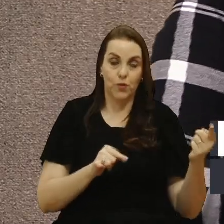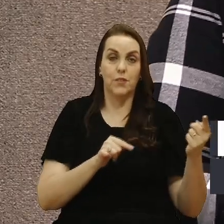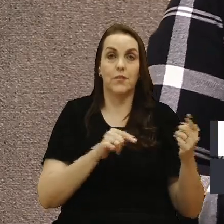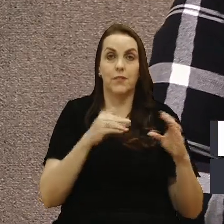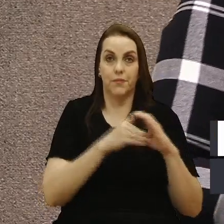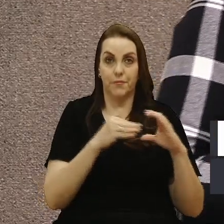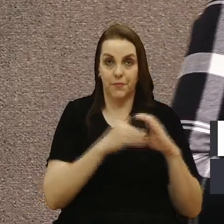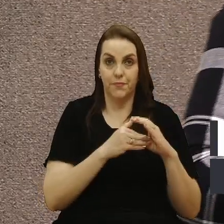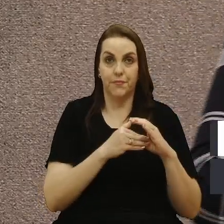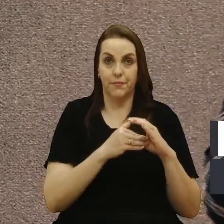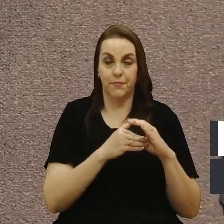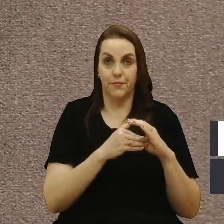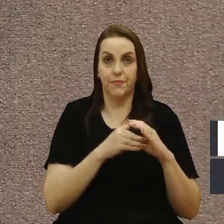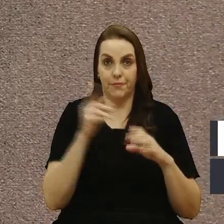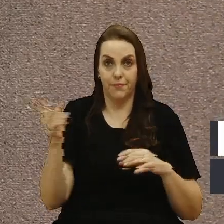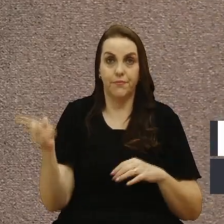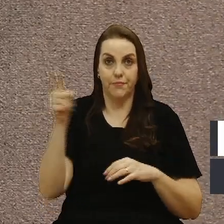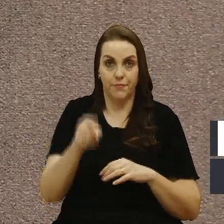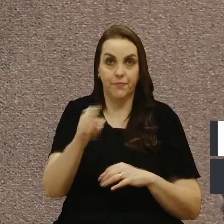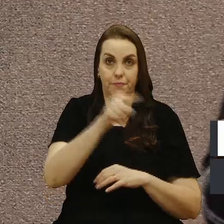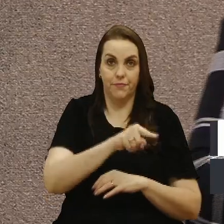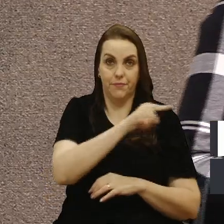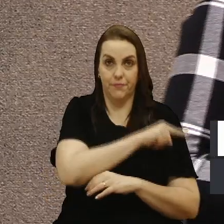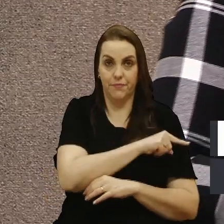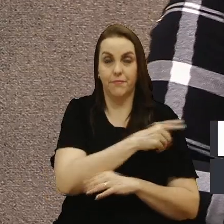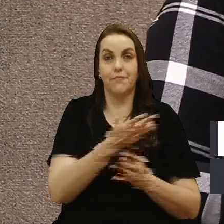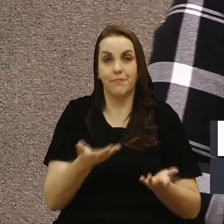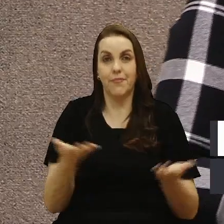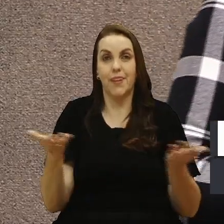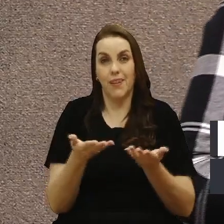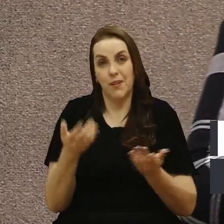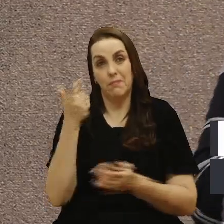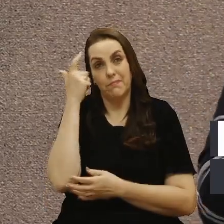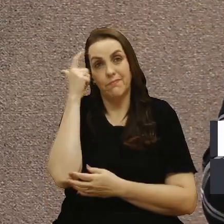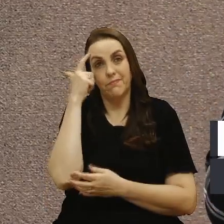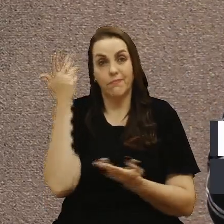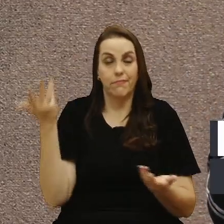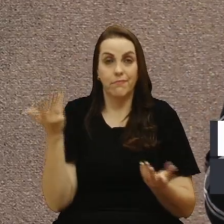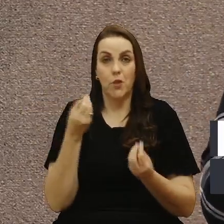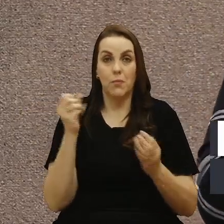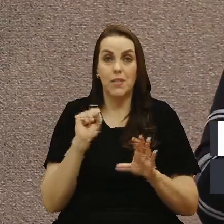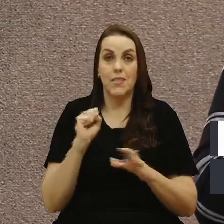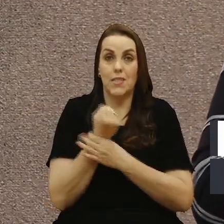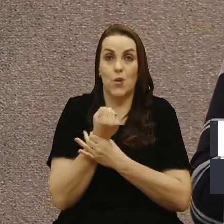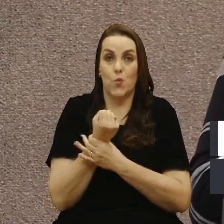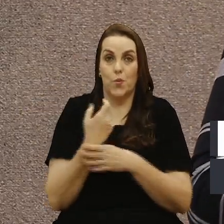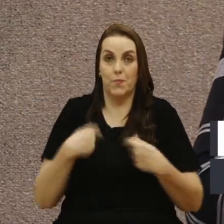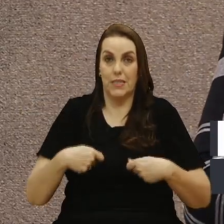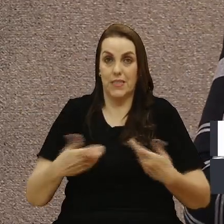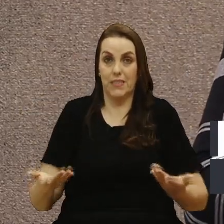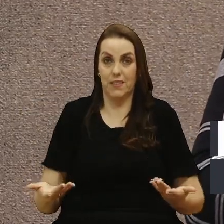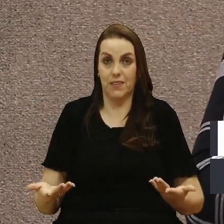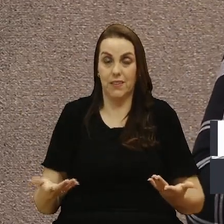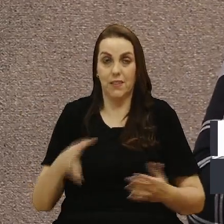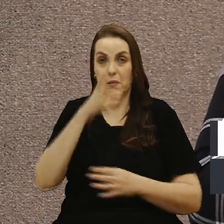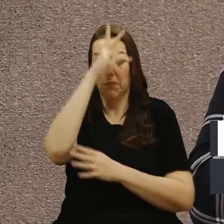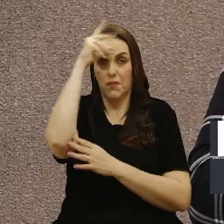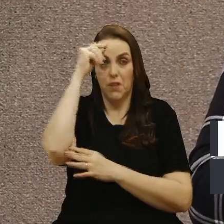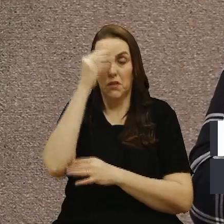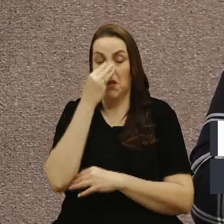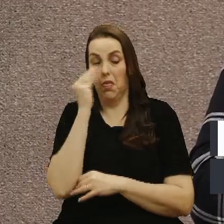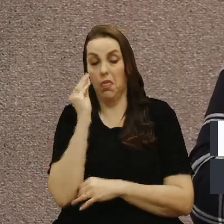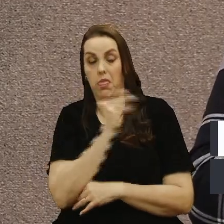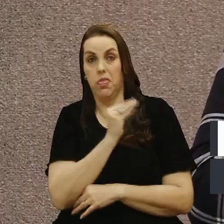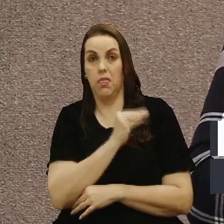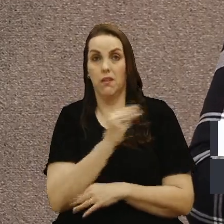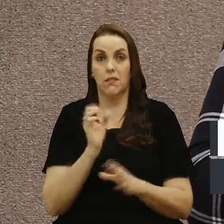Shopping Világio, mediações ali, Cidade Nova, etc. Agora, o que tem que se pensar é no aspecto de segurança também. E a prefeitura não pode fechar os olhos para